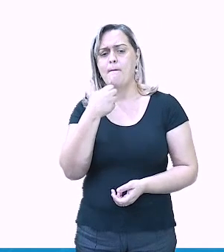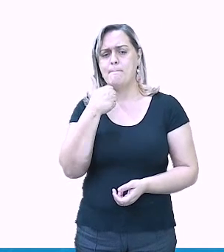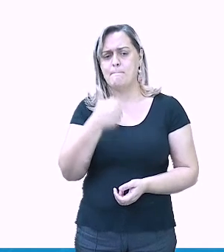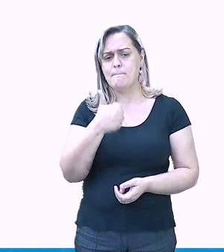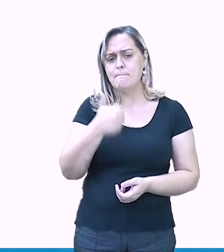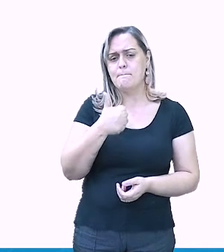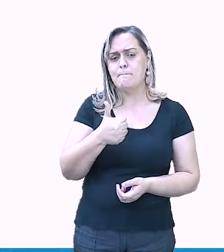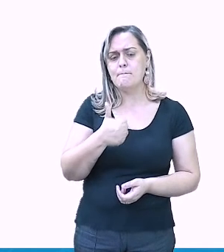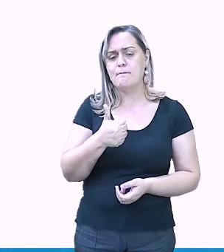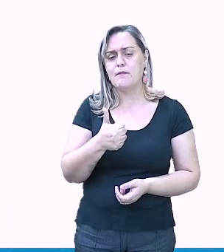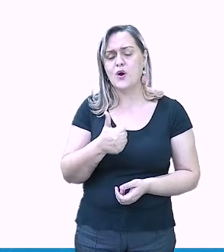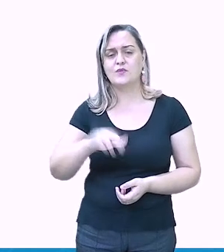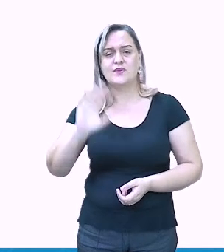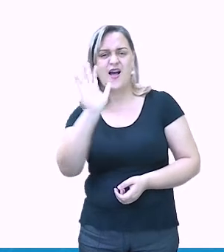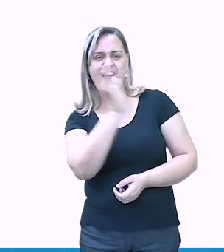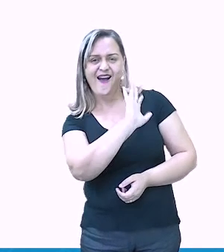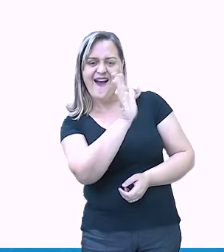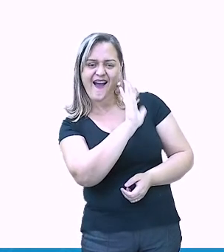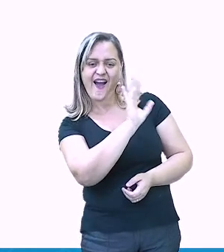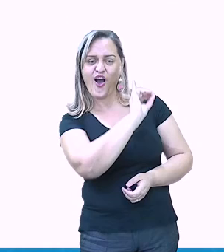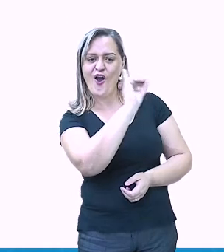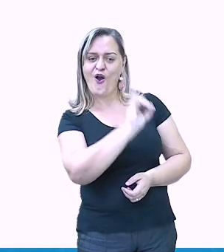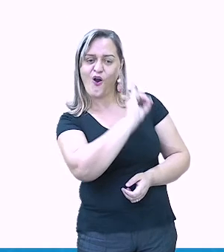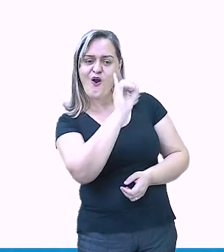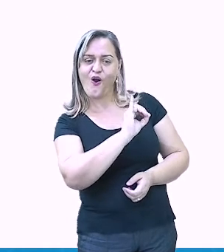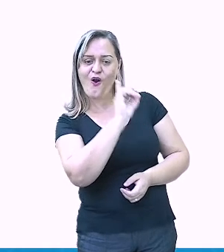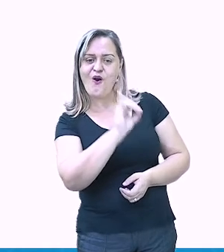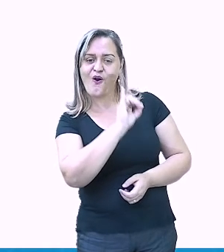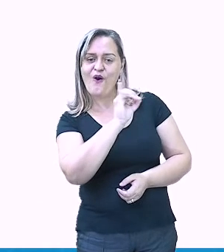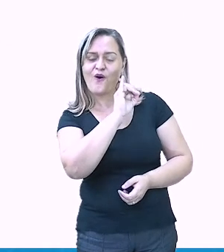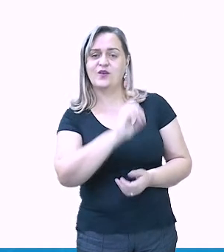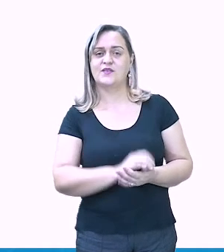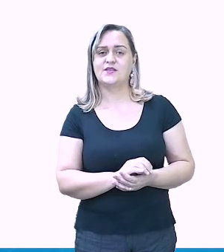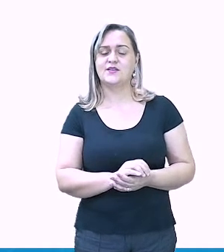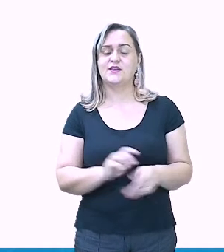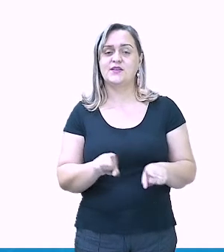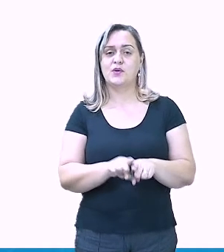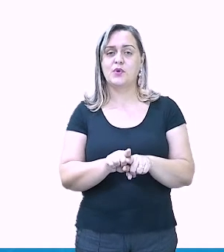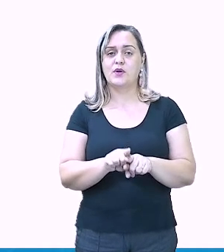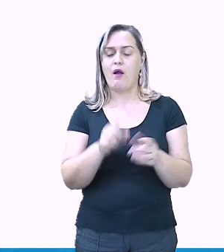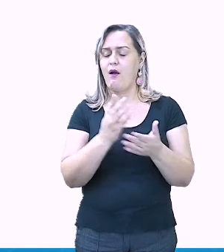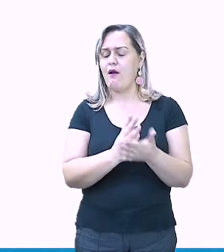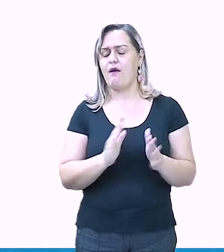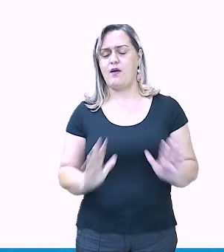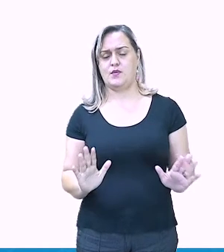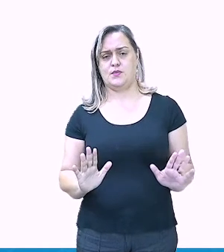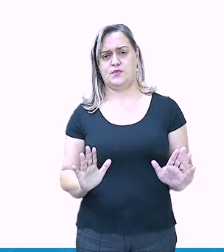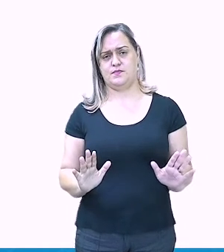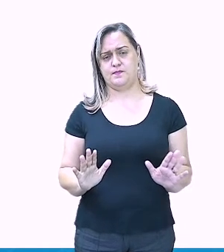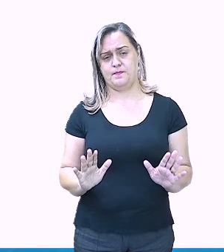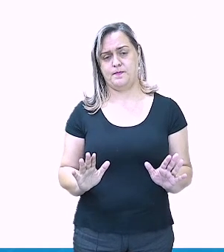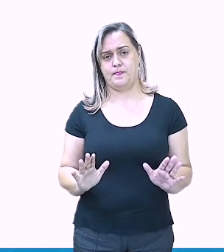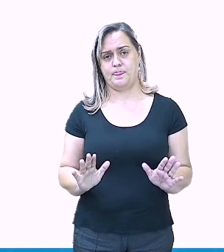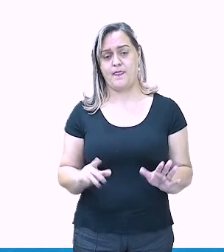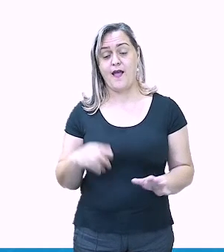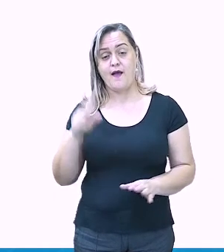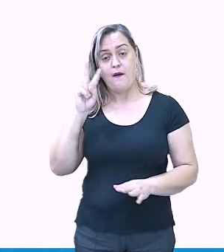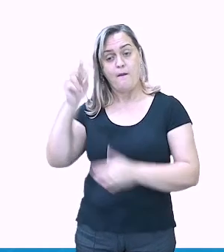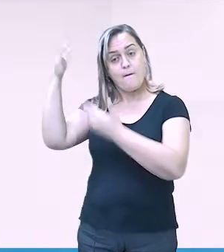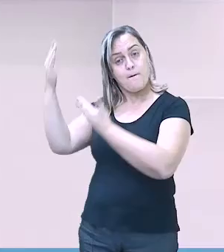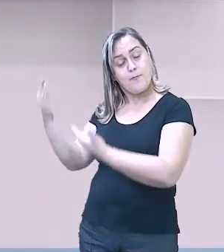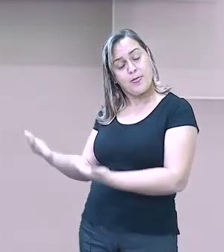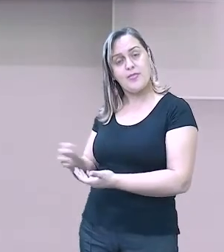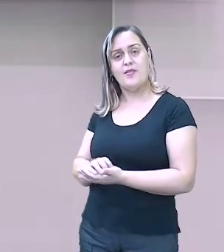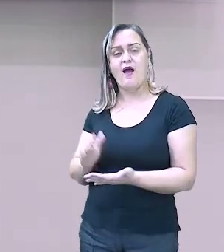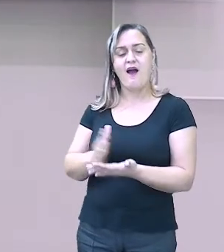de saudação, de despedida e até de suspensão. Então, aqui conseguimos reunir algumas delas